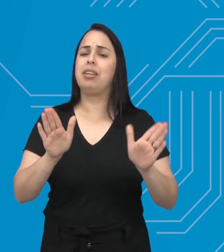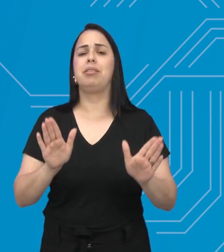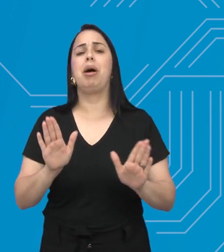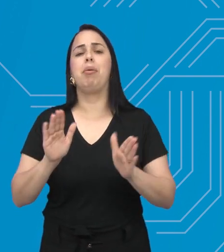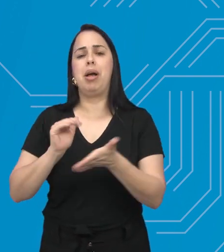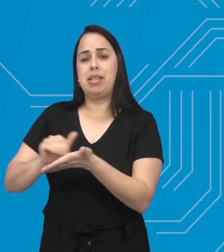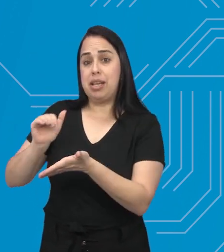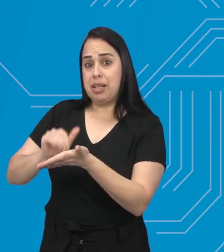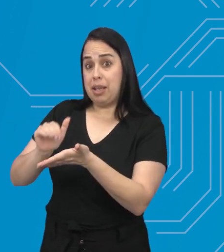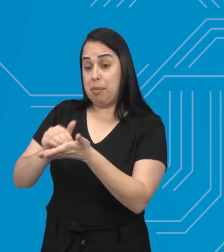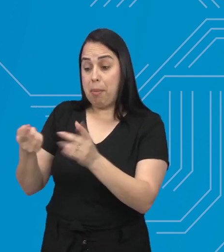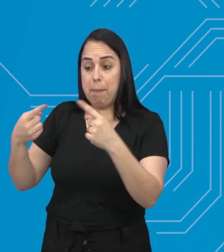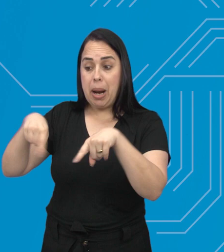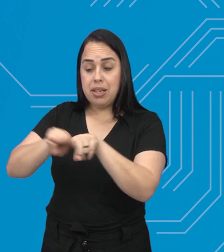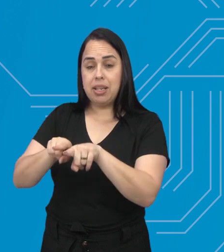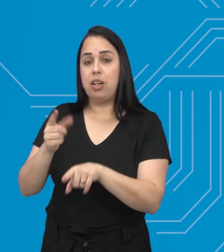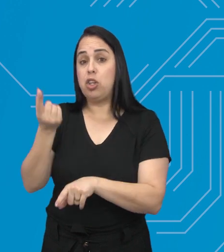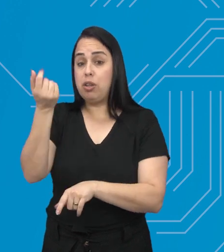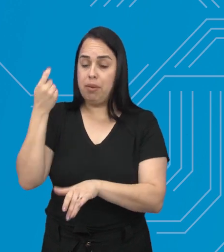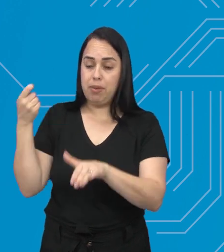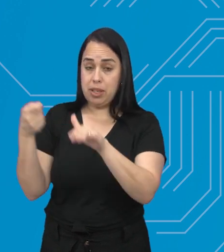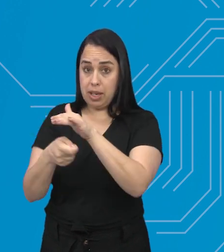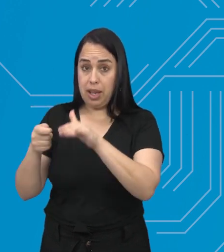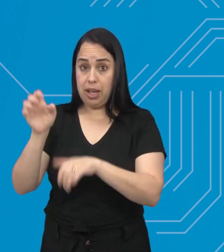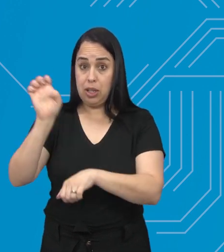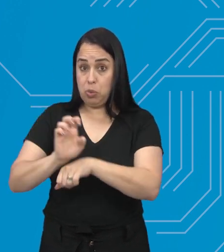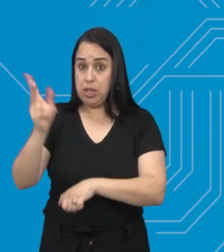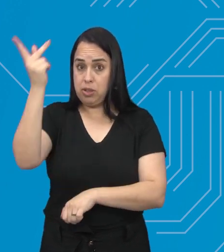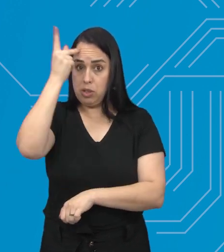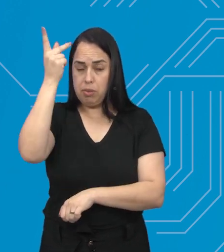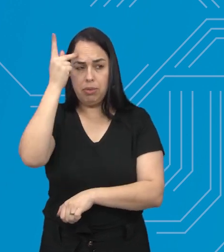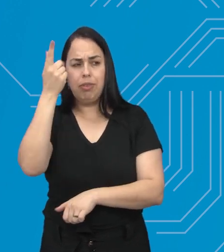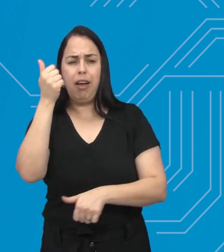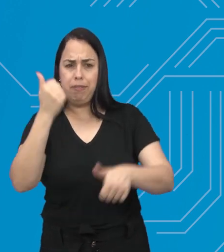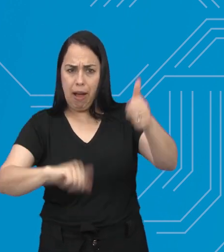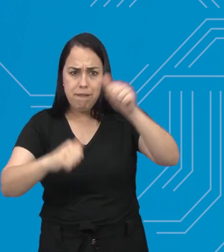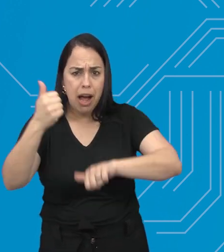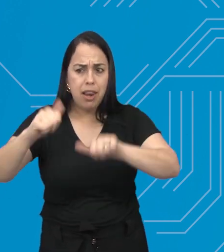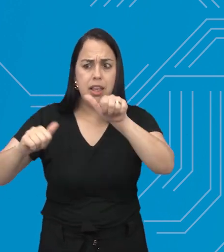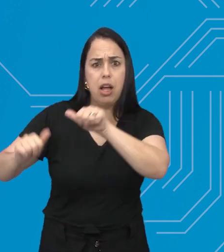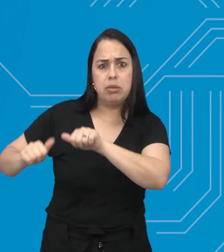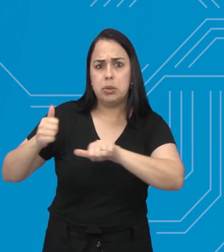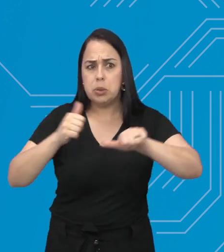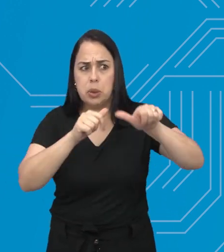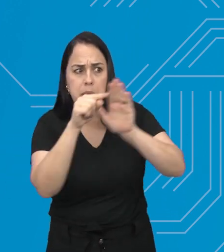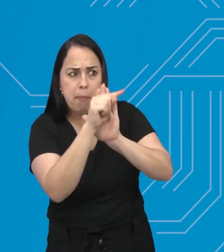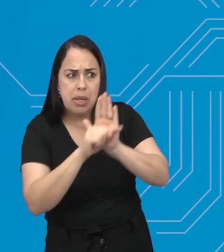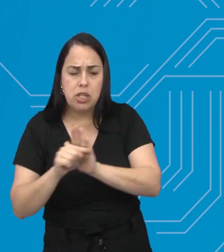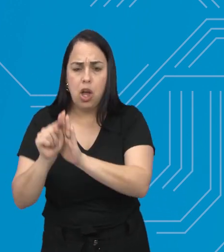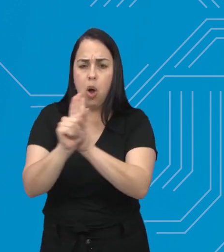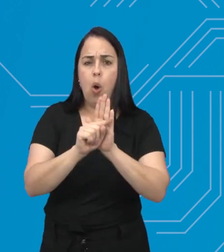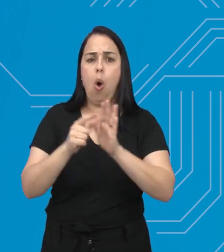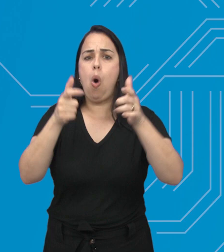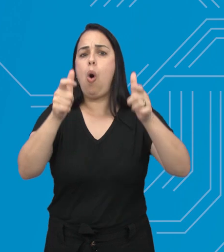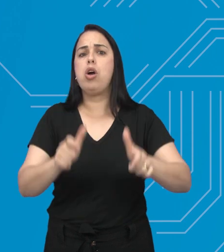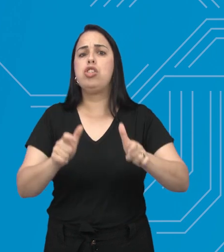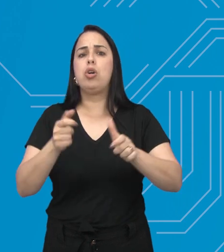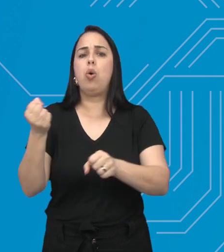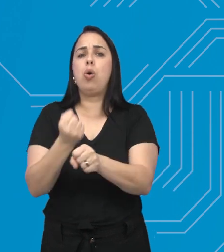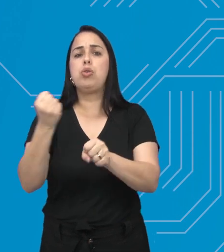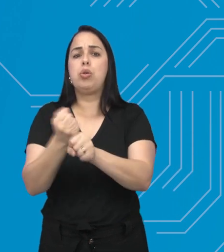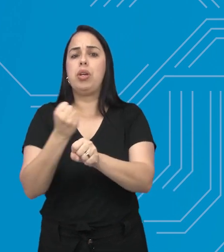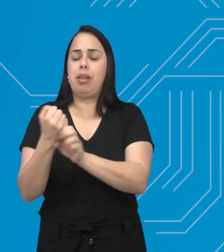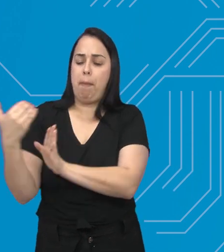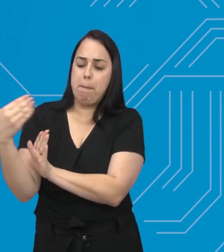a Secretaria de Parcerias e Investimentos do Estado informou que avalia elaborar estudos de viabilidade da implantação